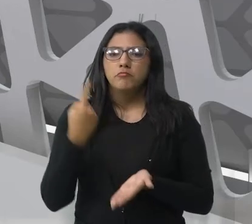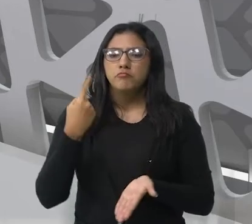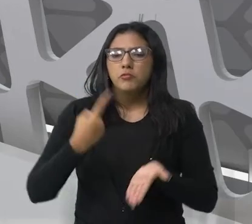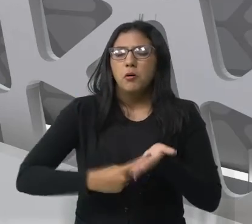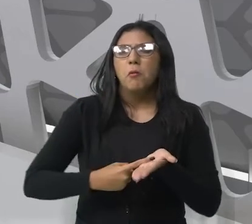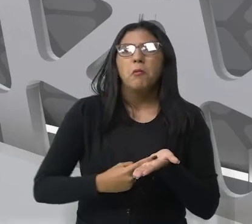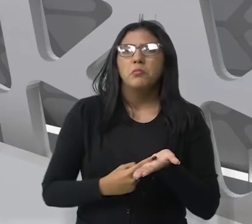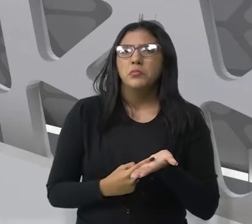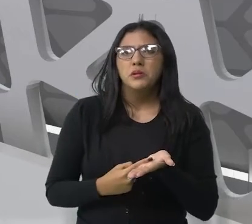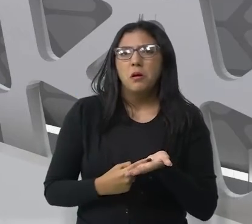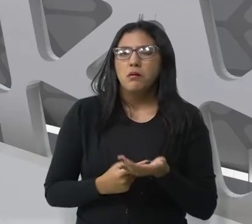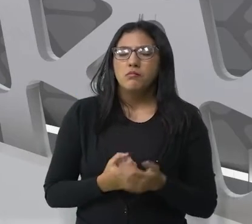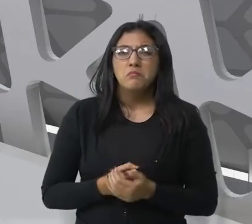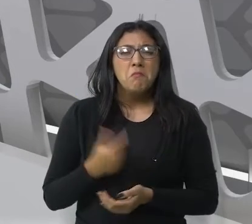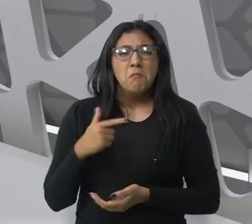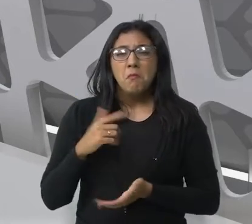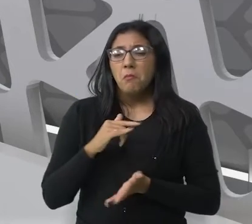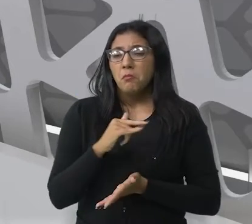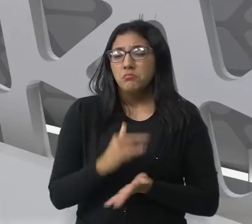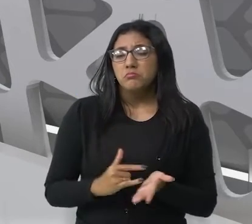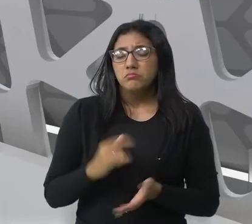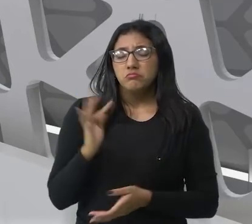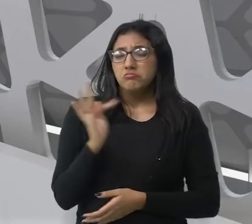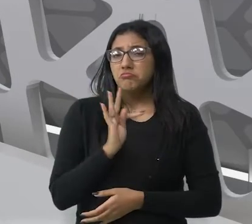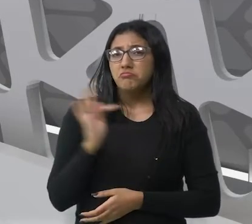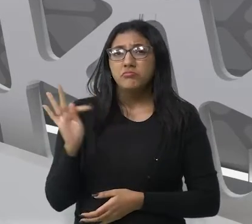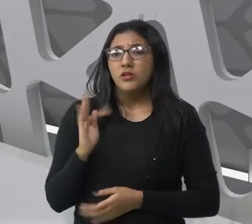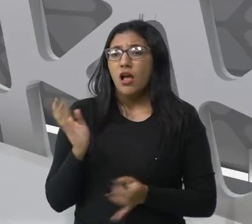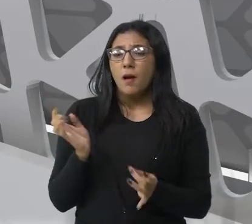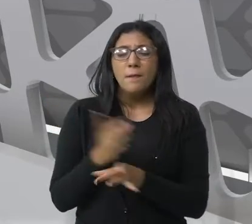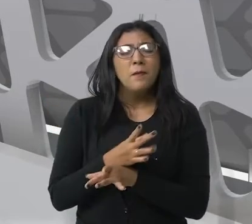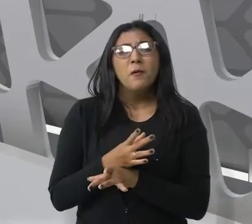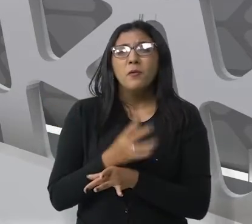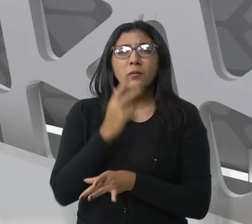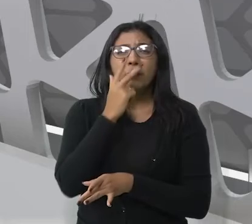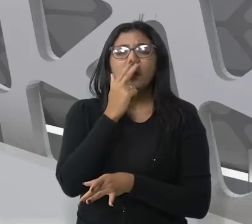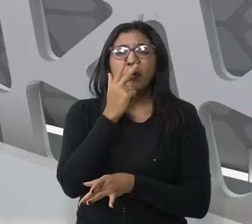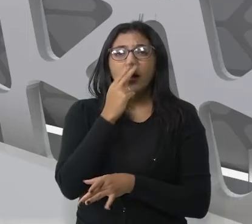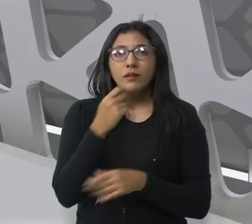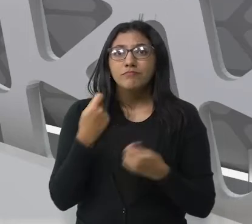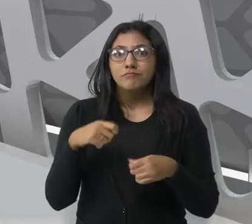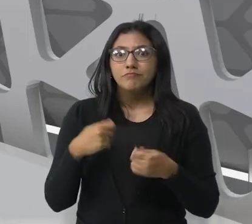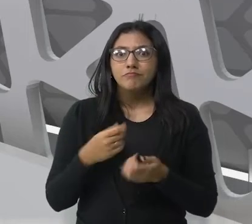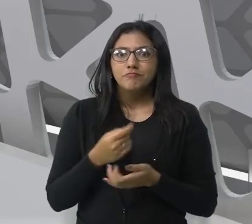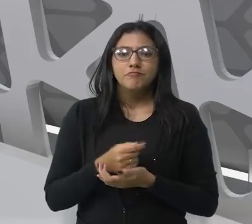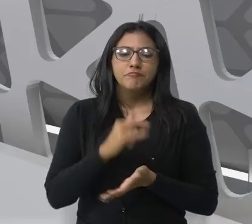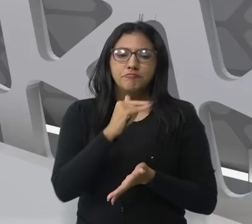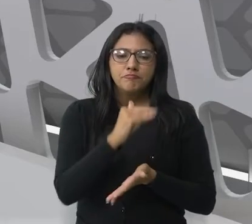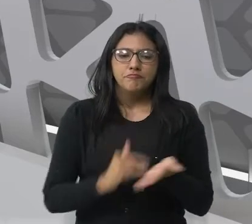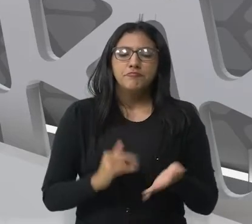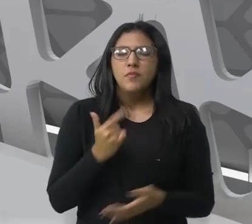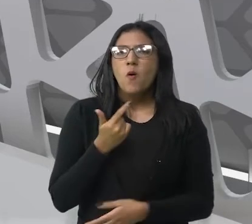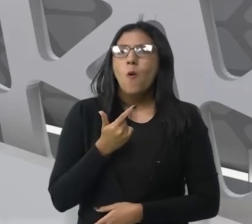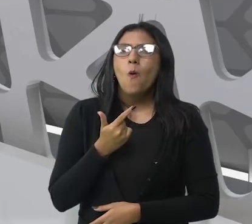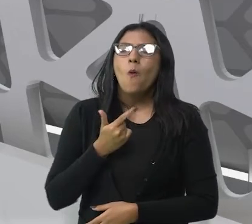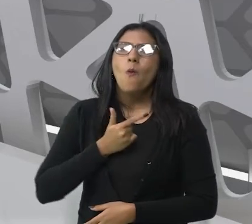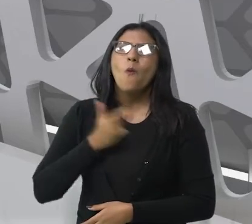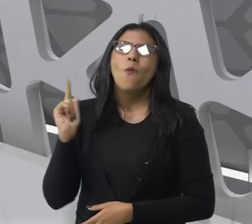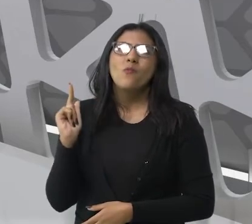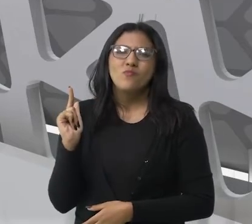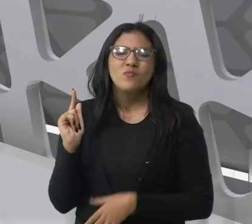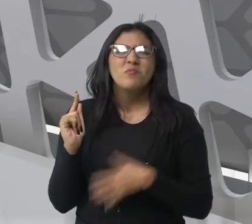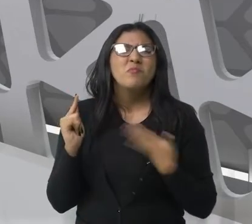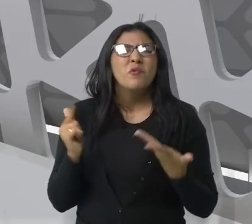mais existir quase ali o tratado de Tordesilhas, então eles vão ter que assinar um outro tratado, tá? É